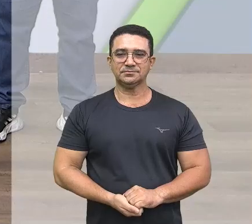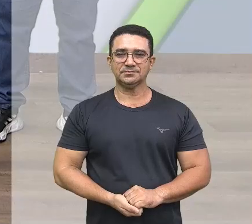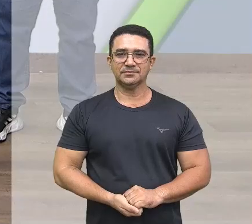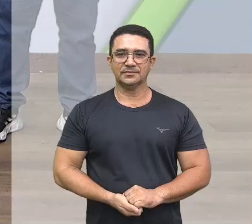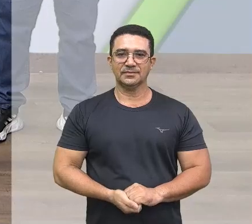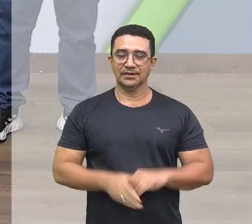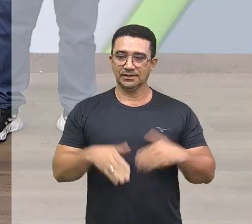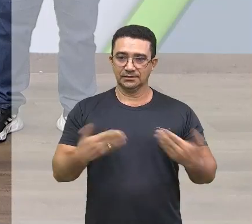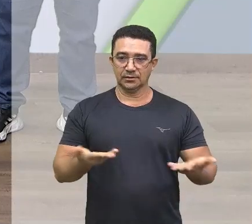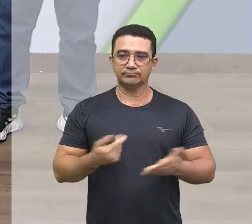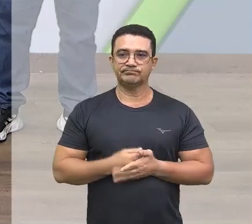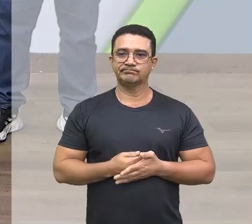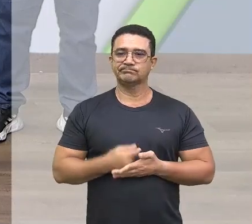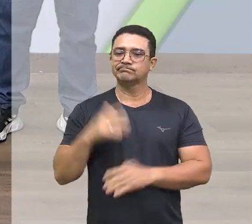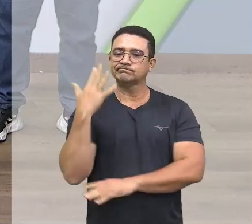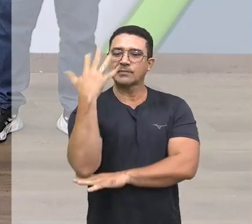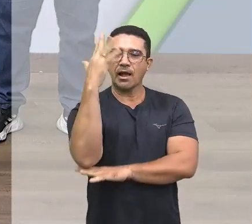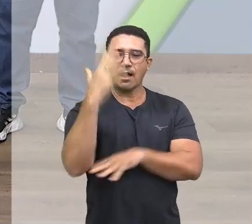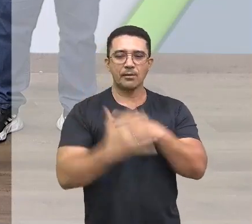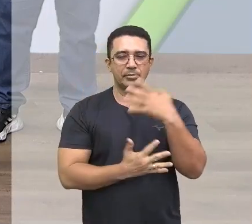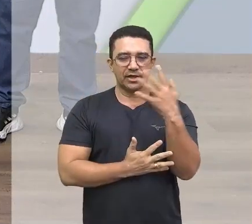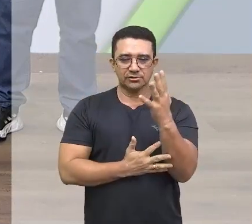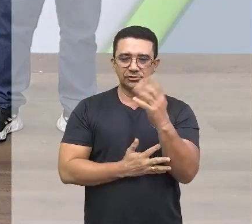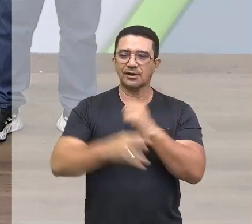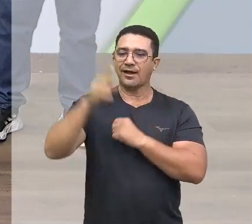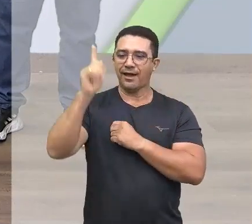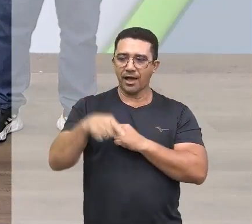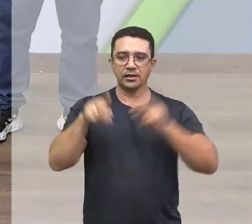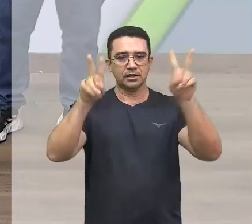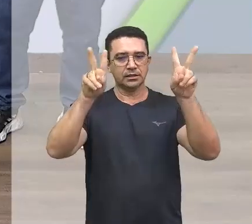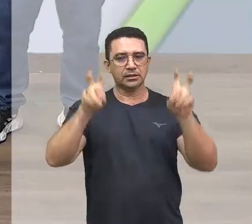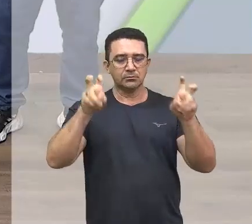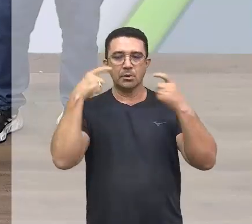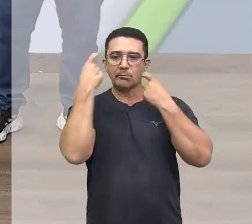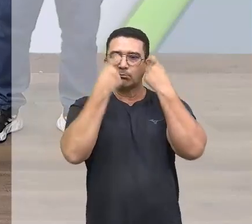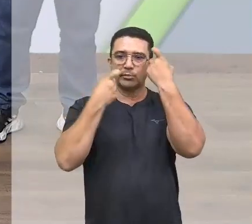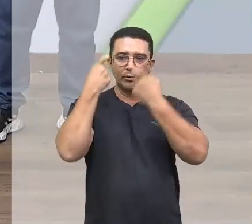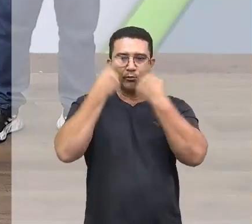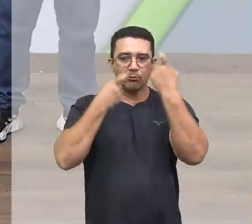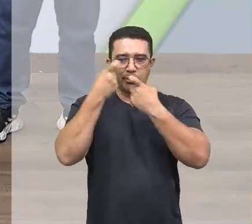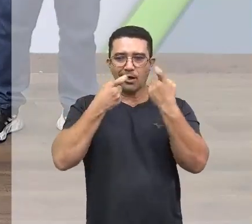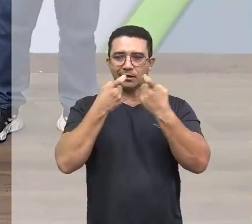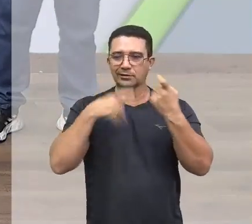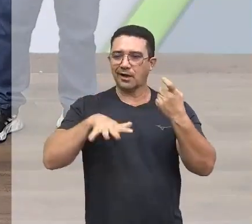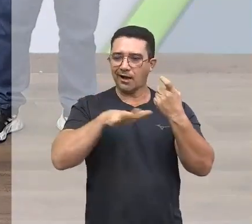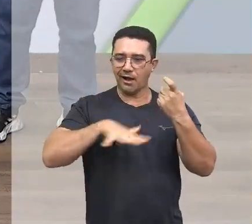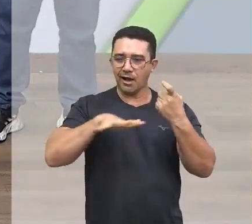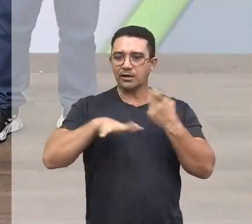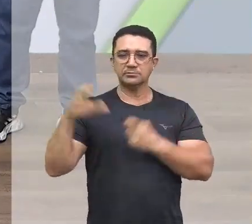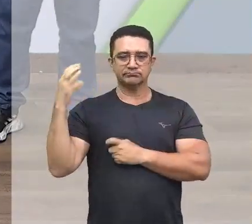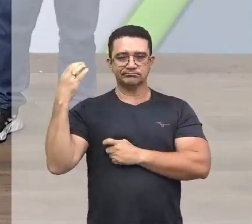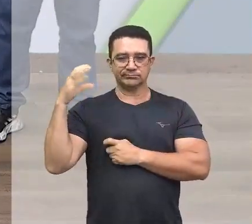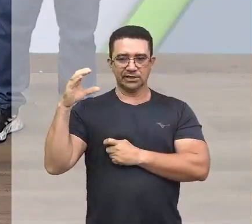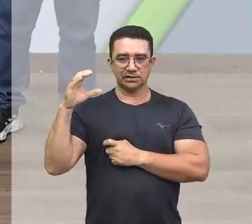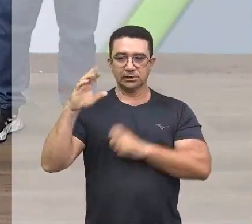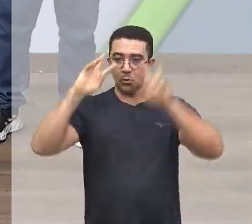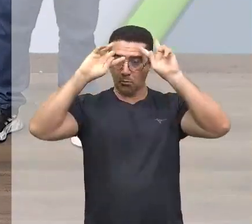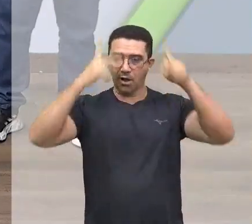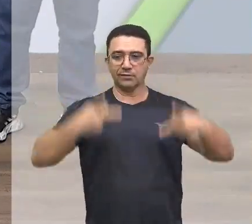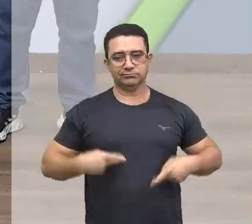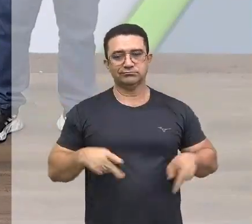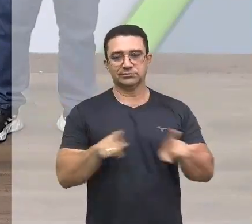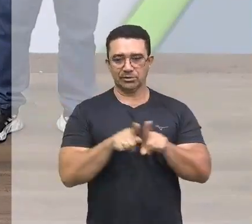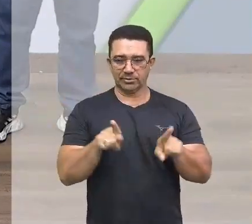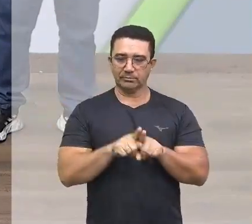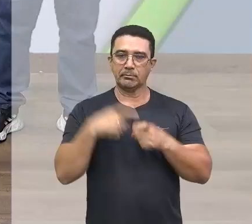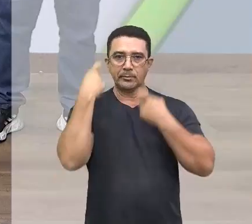Muito bem, o meio ambiente ele é um tema que preocupa toda a ciência, né? E toda a humanidade. Não poderia ser diferente